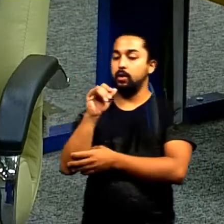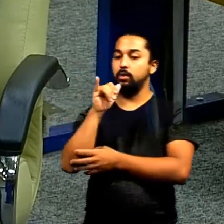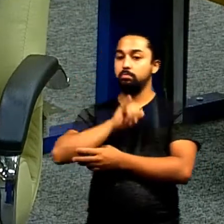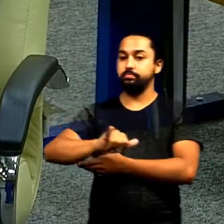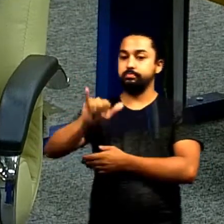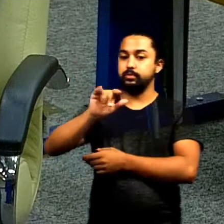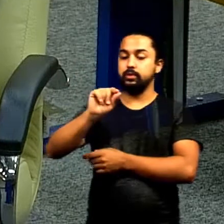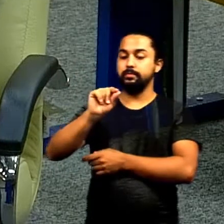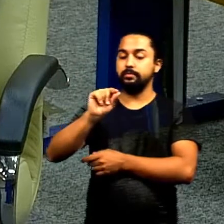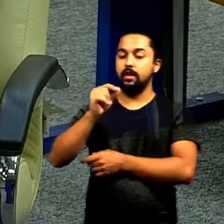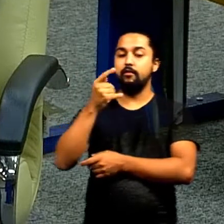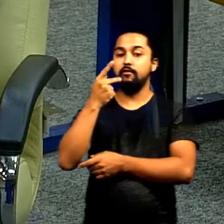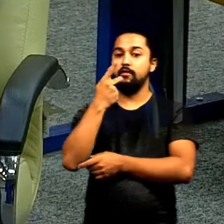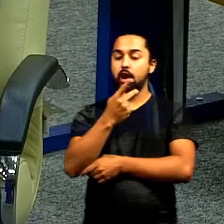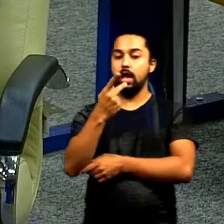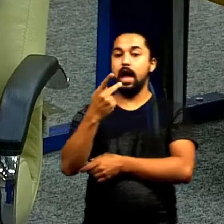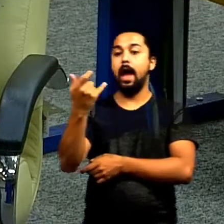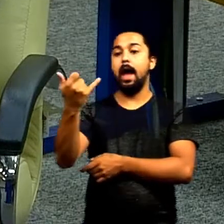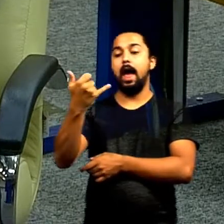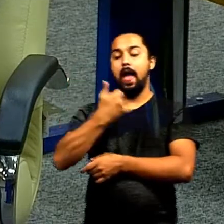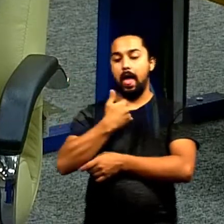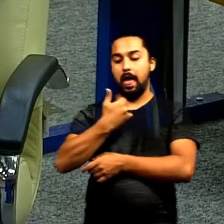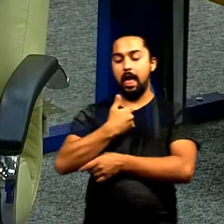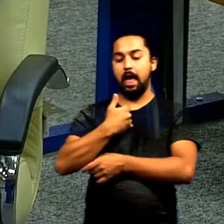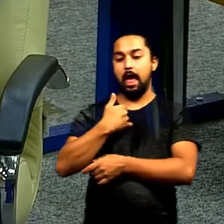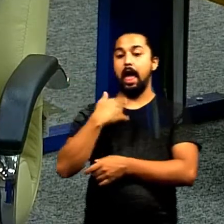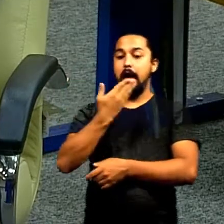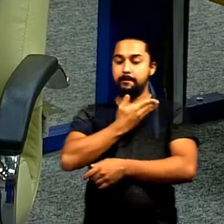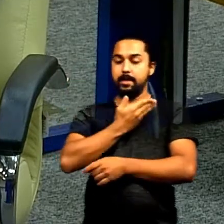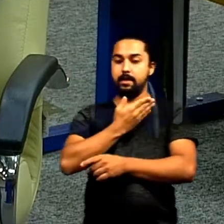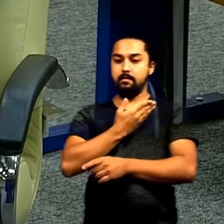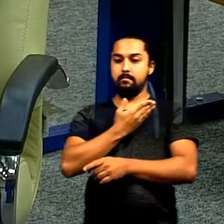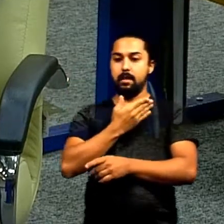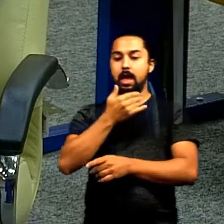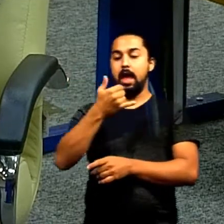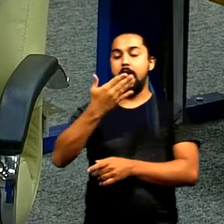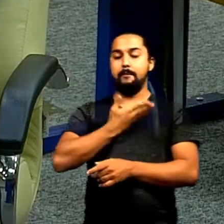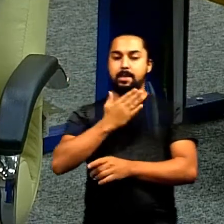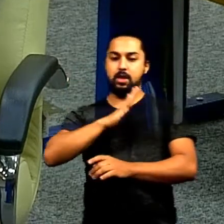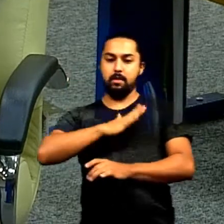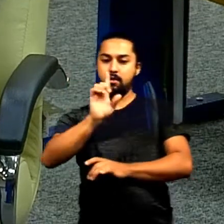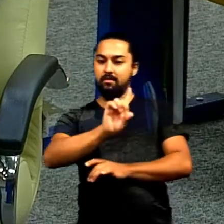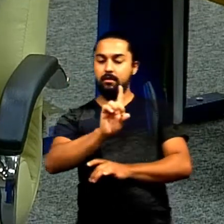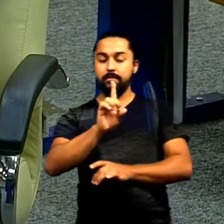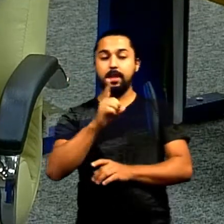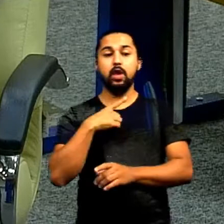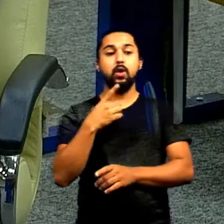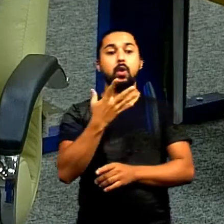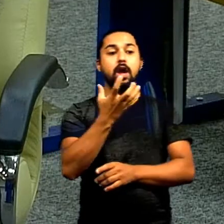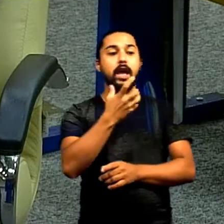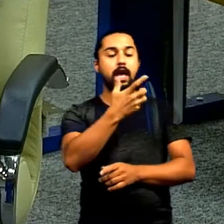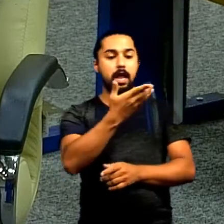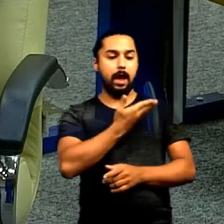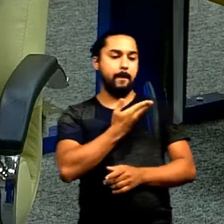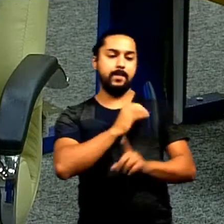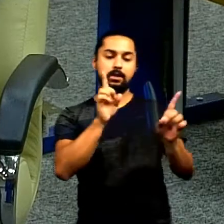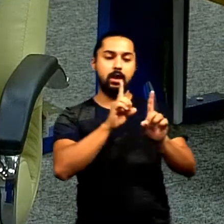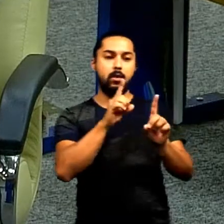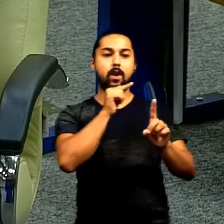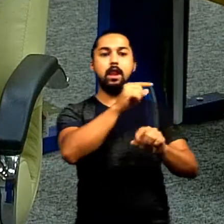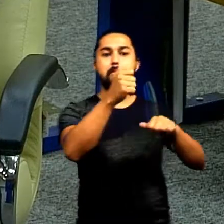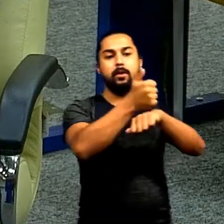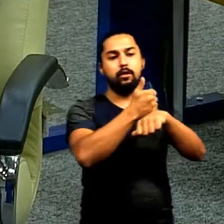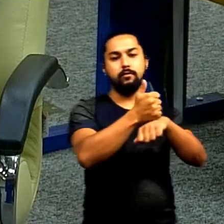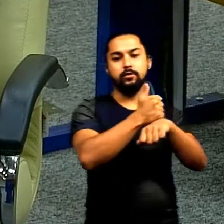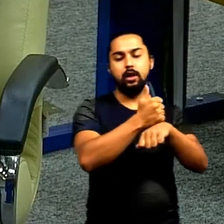disse ali para mim ele é seu amigo mas não é o meu não, não, não não quero que ele seja meu amigo eu não estou lá porque eu não quero que ele me atende como amigo eu quero que ele atende como profissional